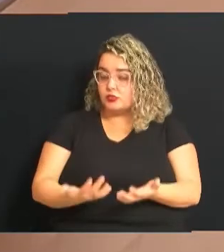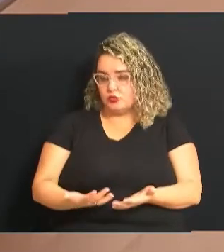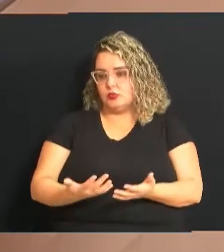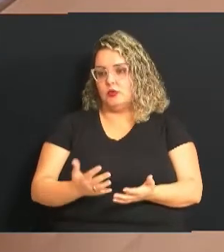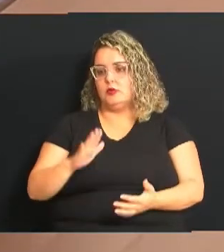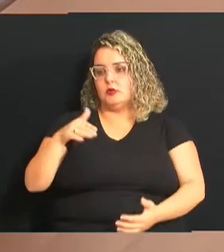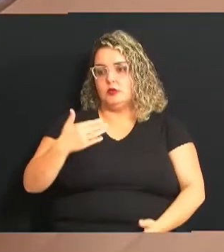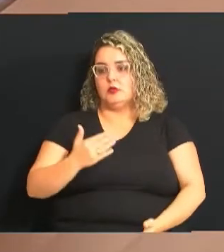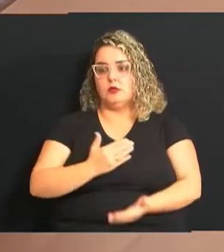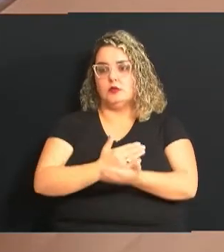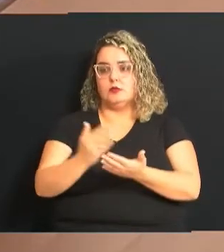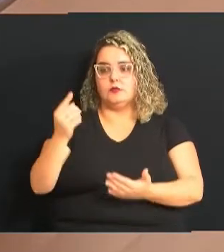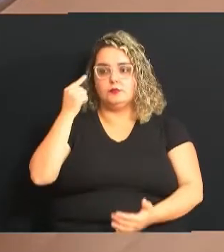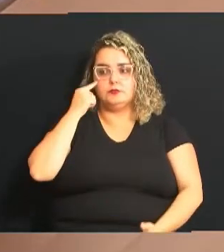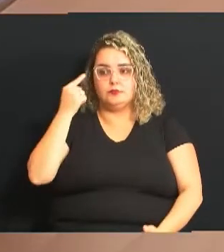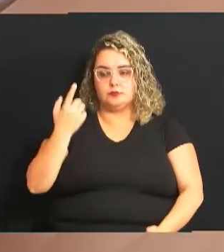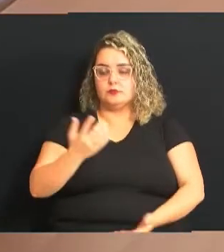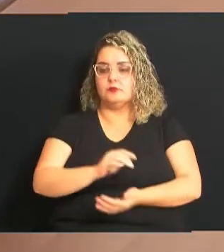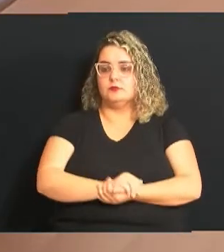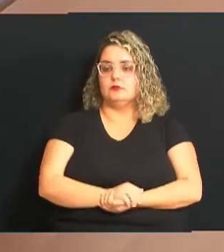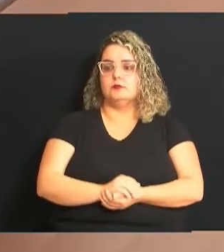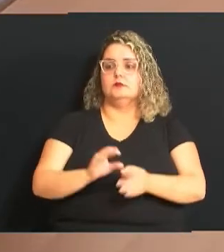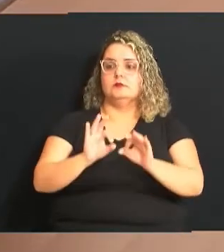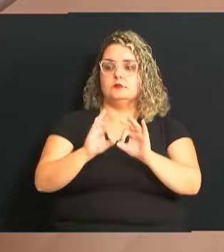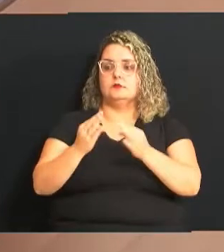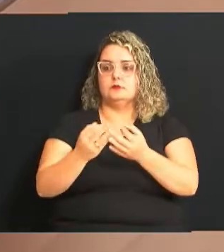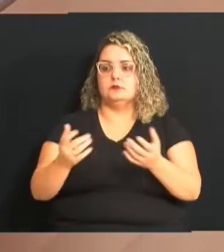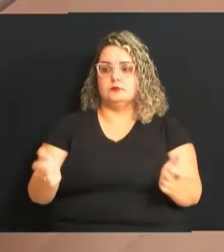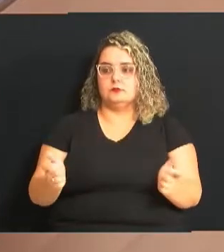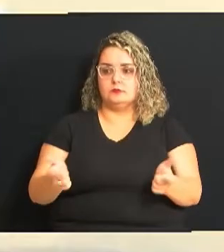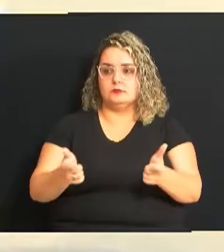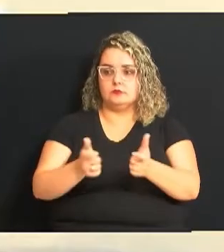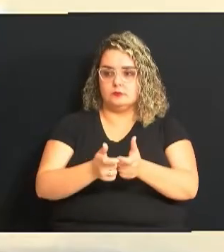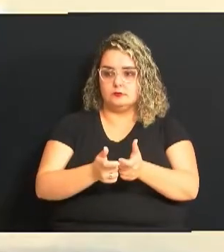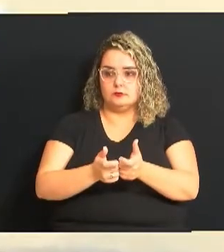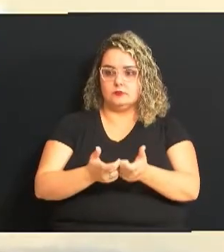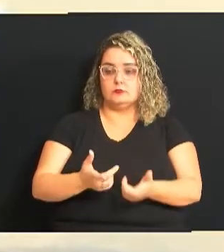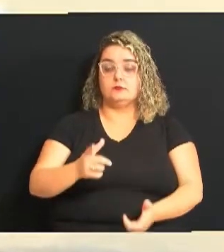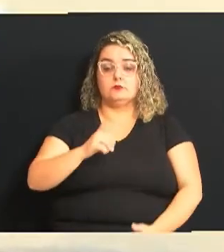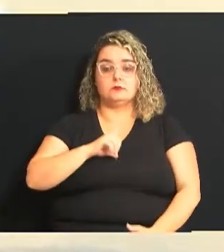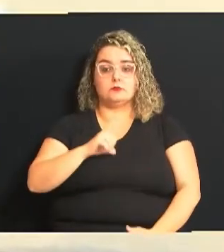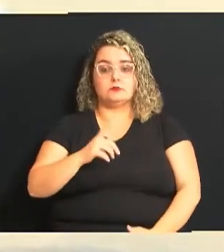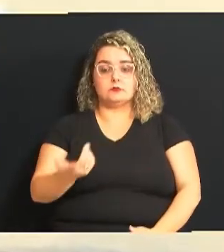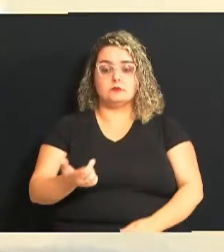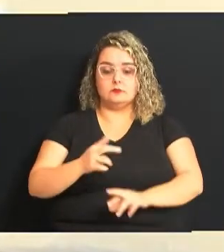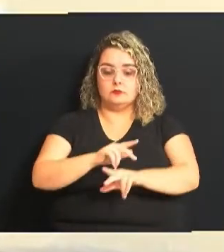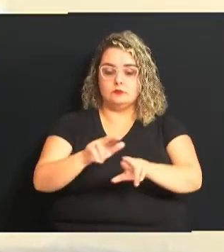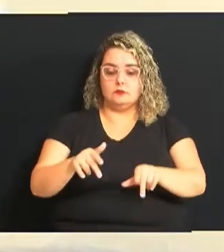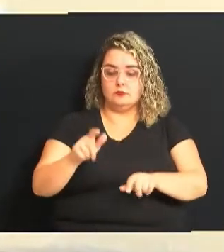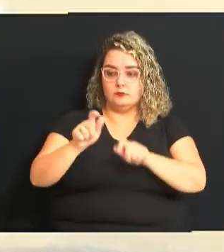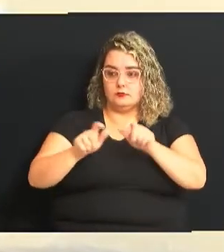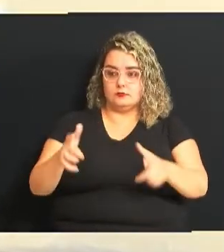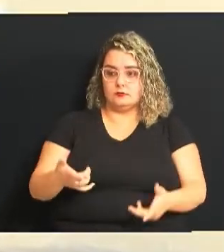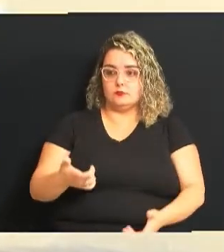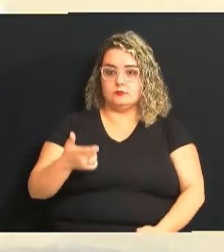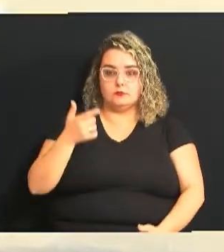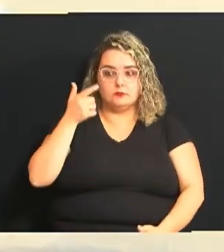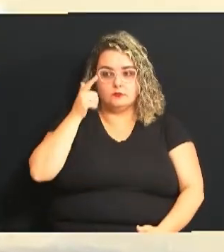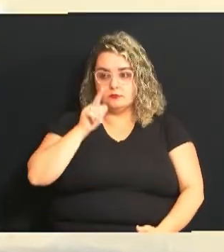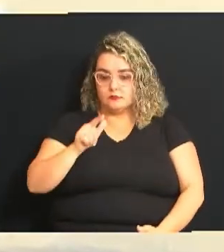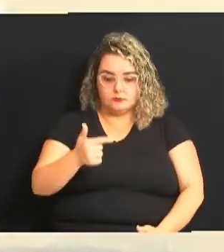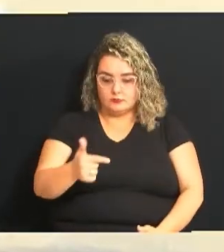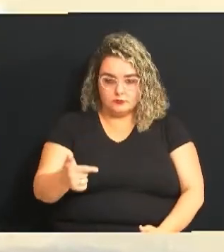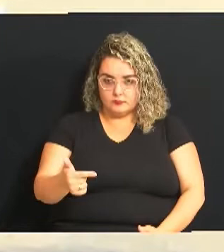começar a pensar que as famílias estão diminuindo e que você vai ter muitas pessoas que muitas vezes não vão ter